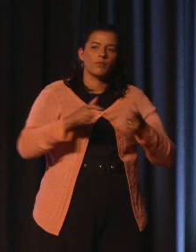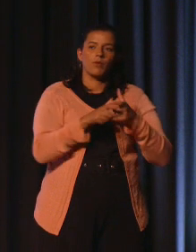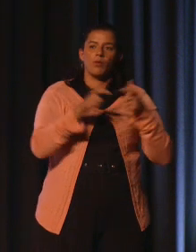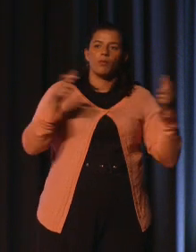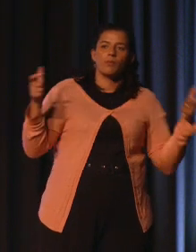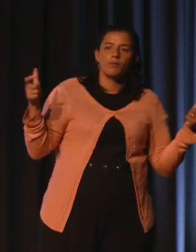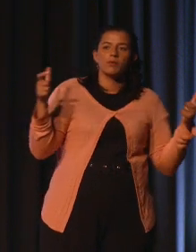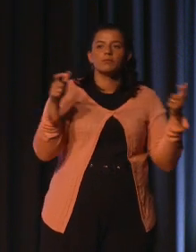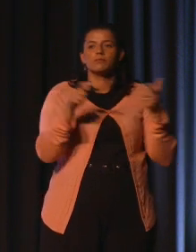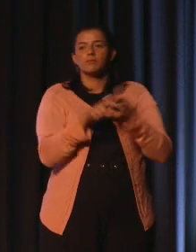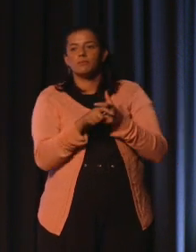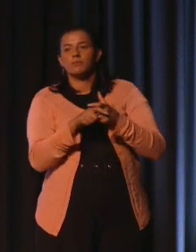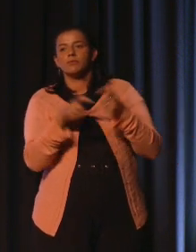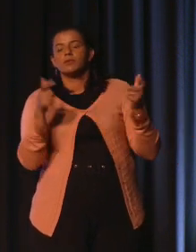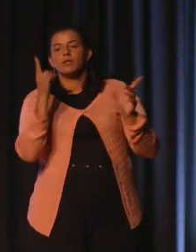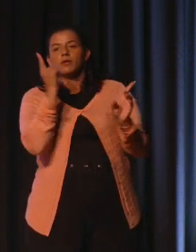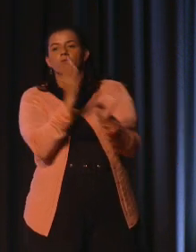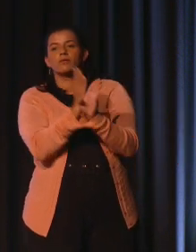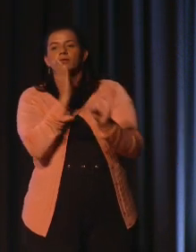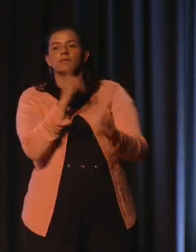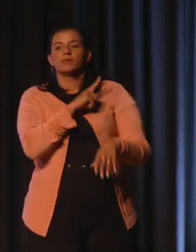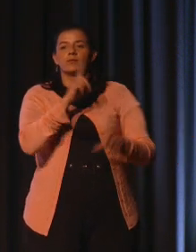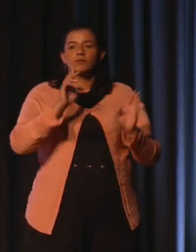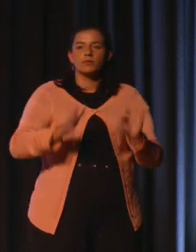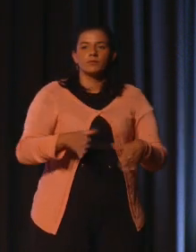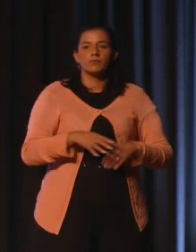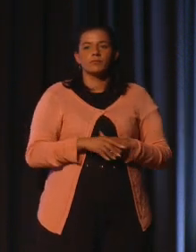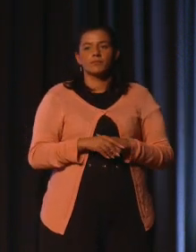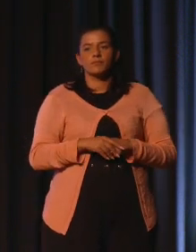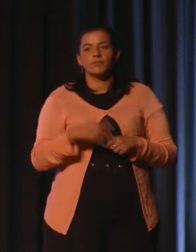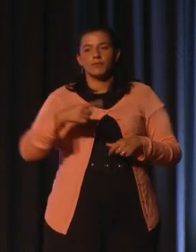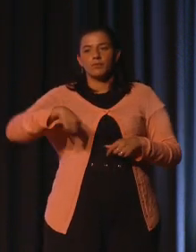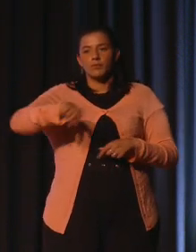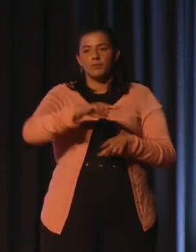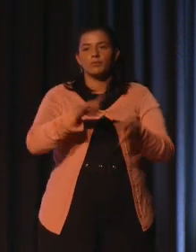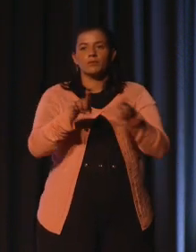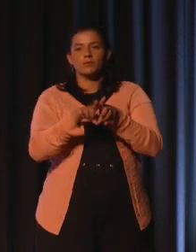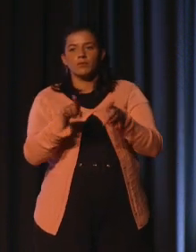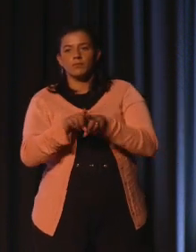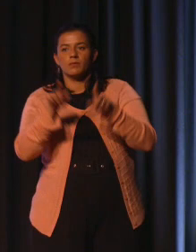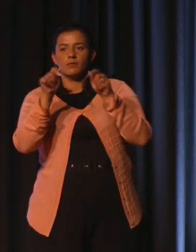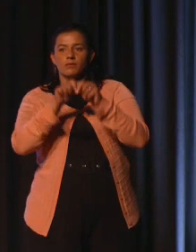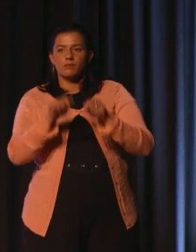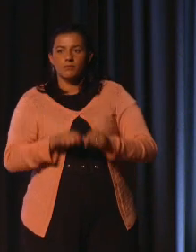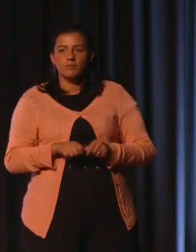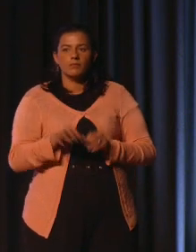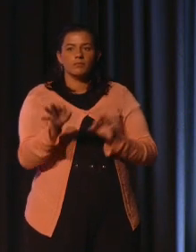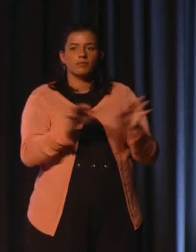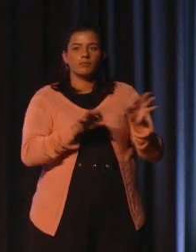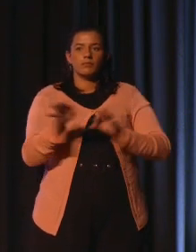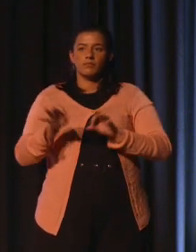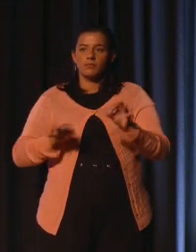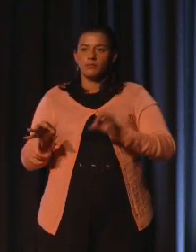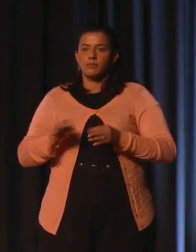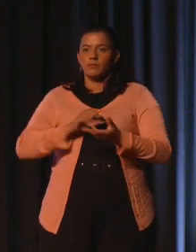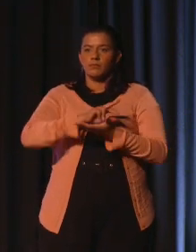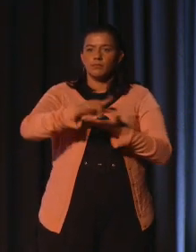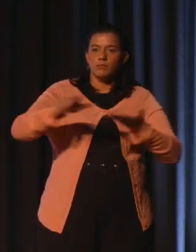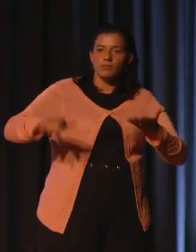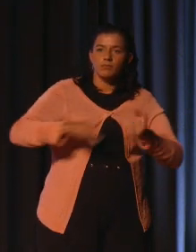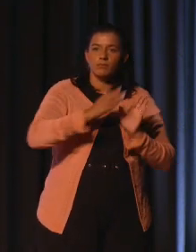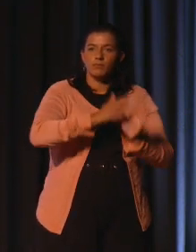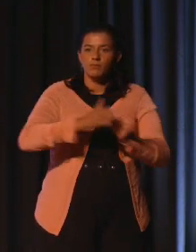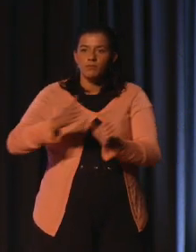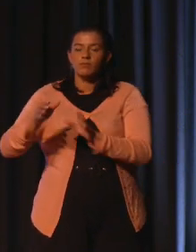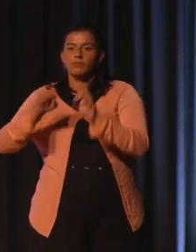da prevalência das que já foram identificadas. Então, a gente também faz essa atividade de farmacovigilância, com